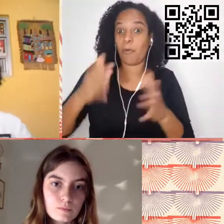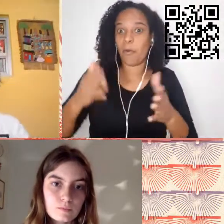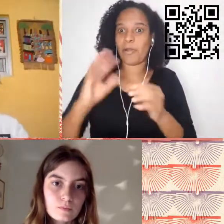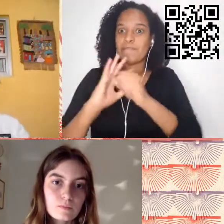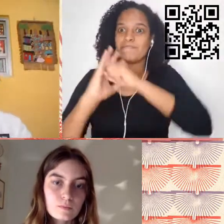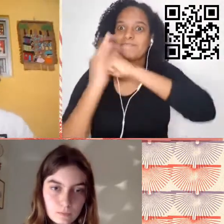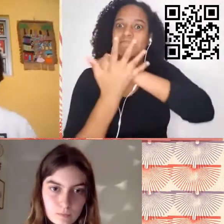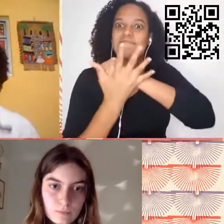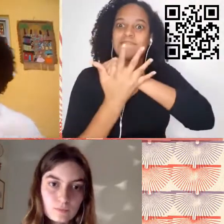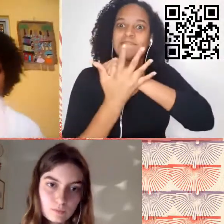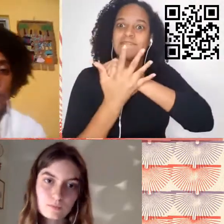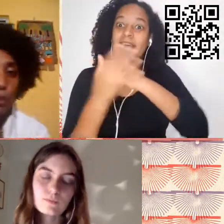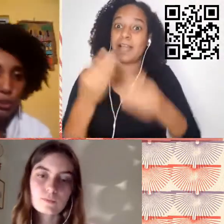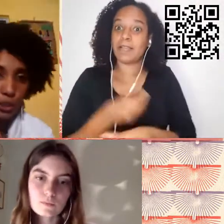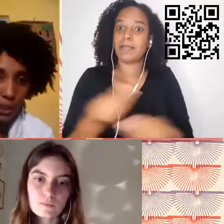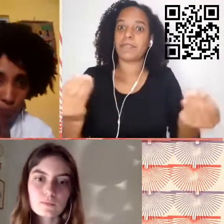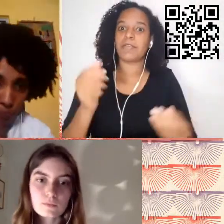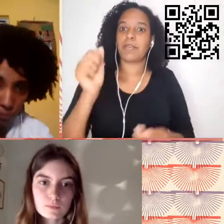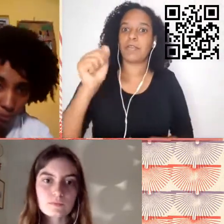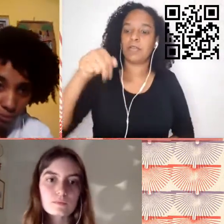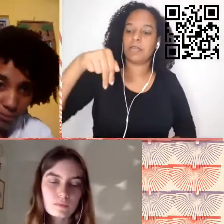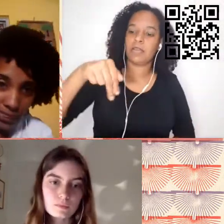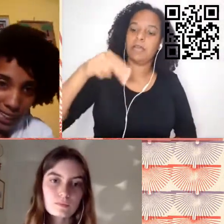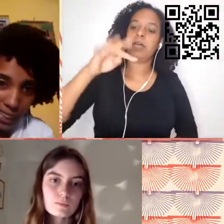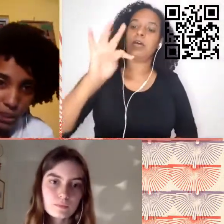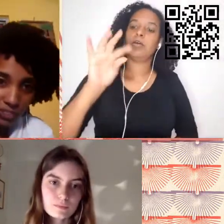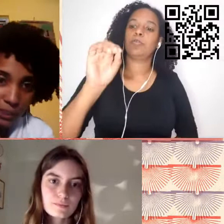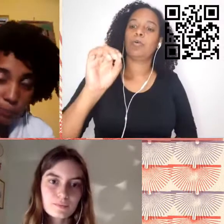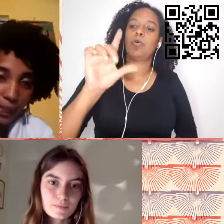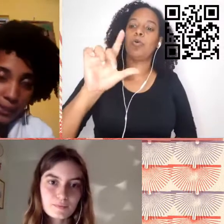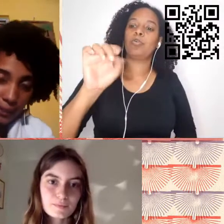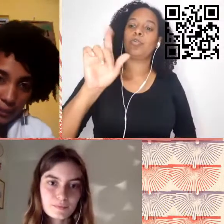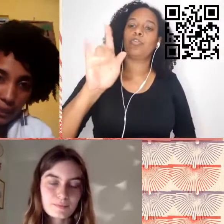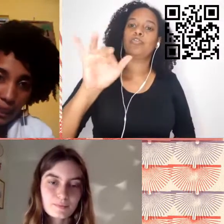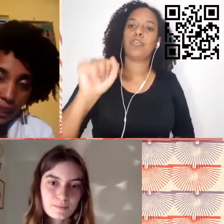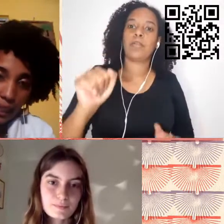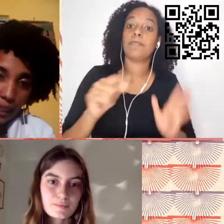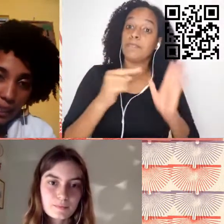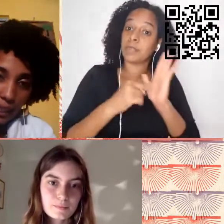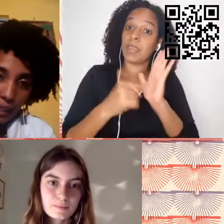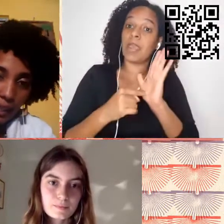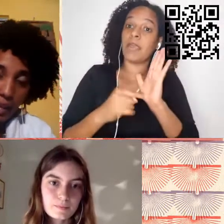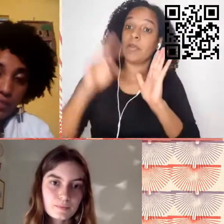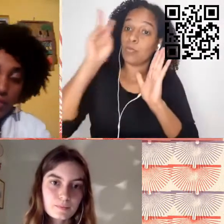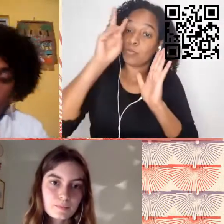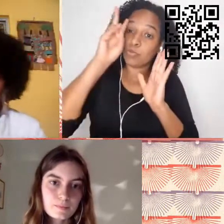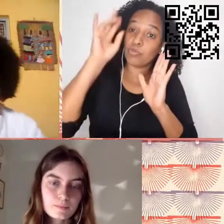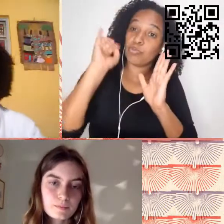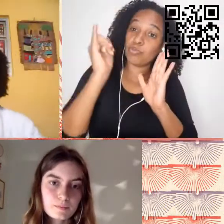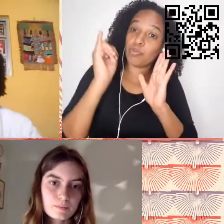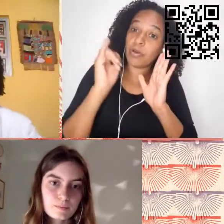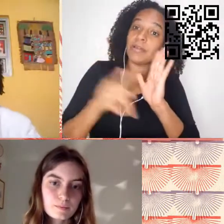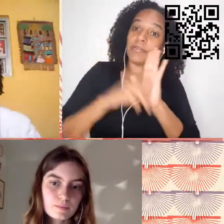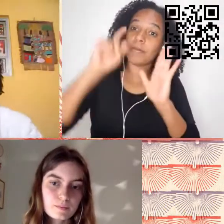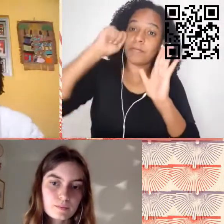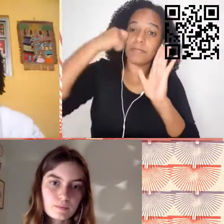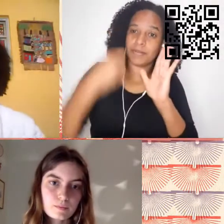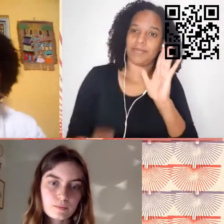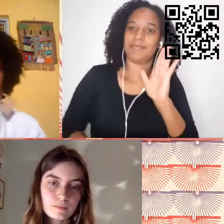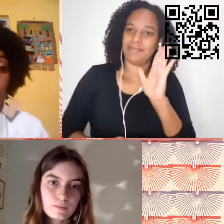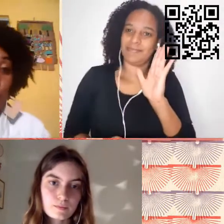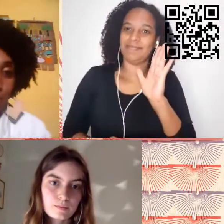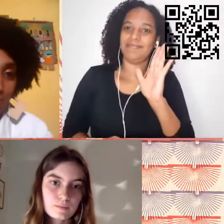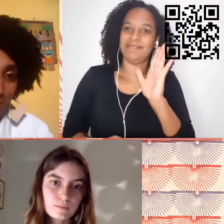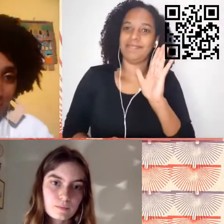primeira antologia, né, que é a antologia Narrativas Pretas. E elas fizeram um processo